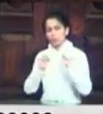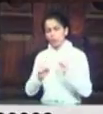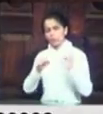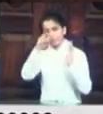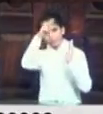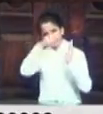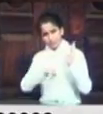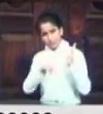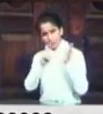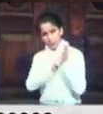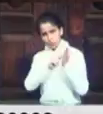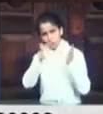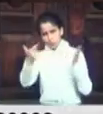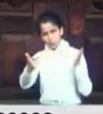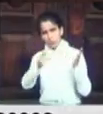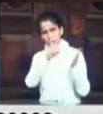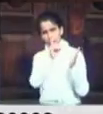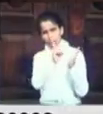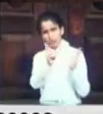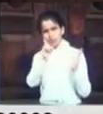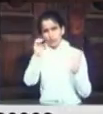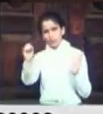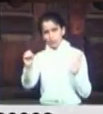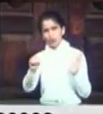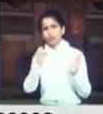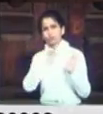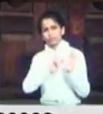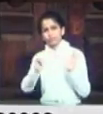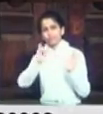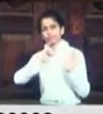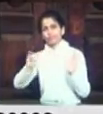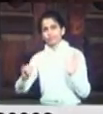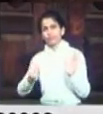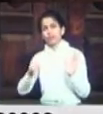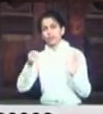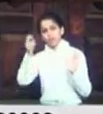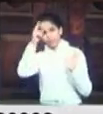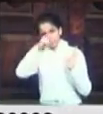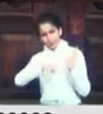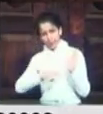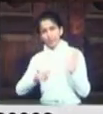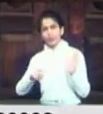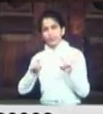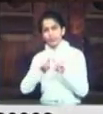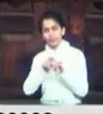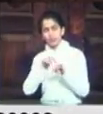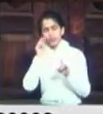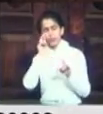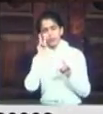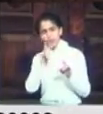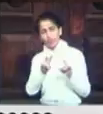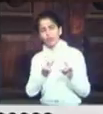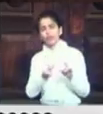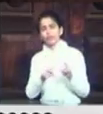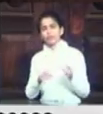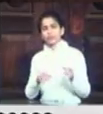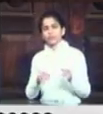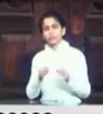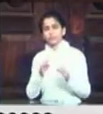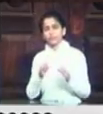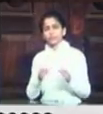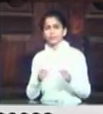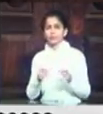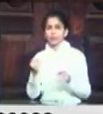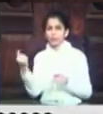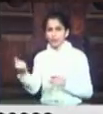realmente acompanhem, para a divulgação, para os associados, do posicionamento de